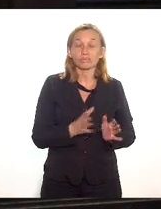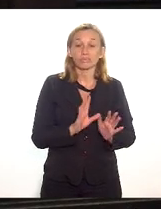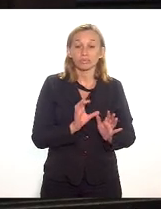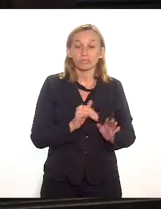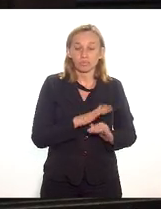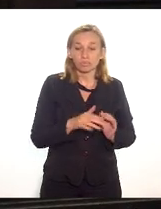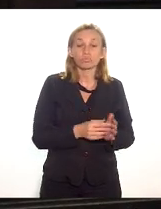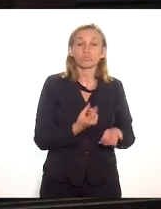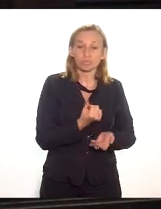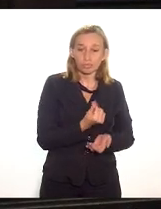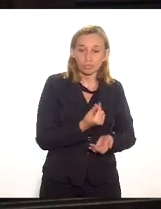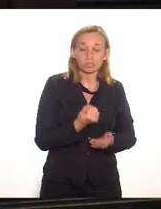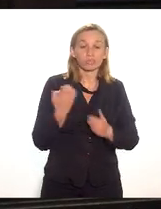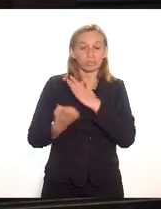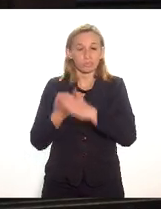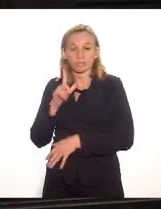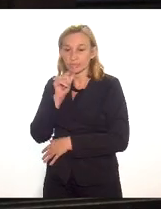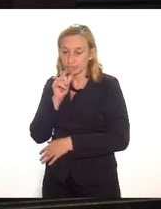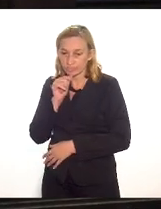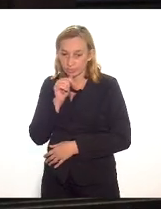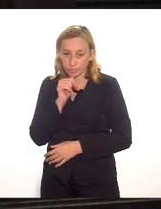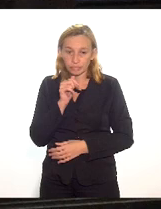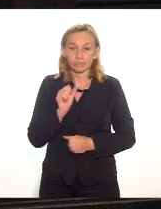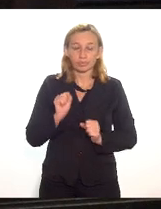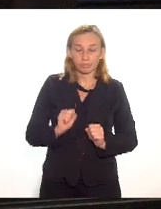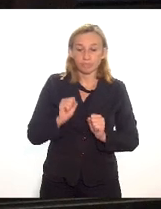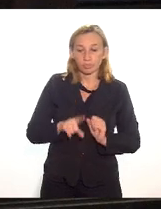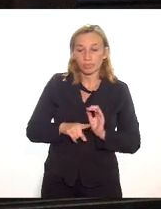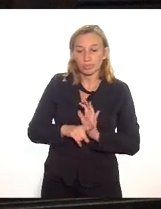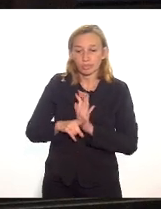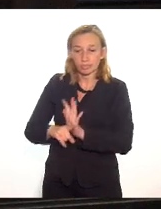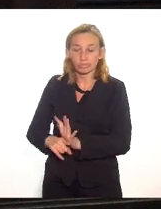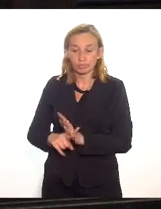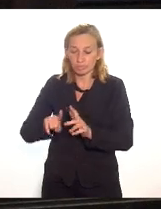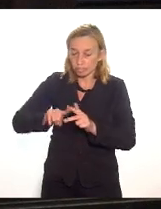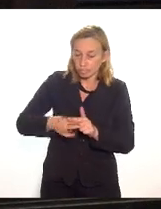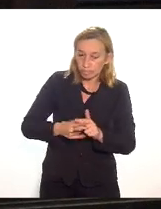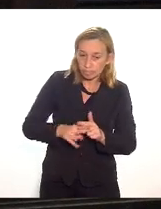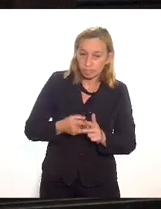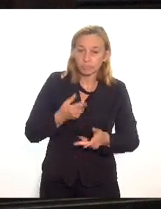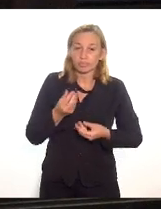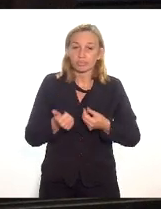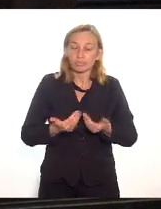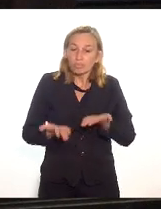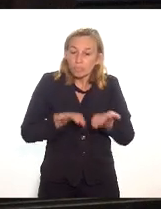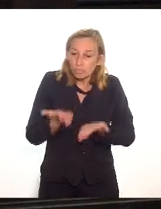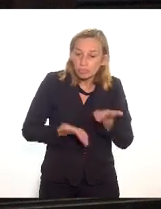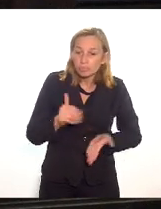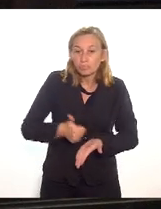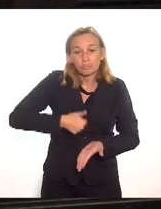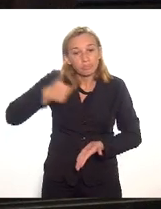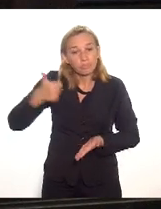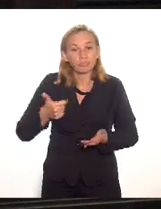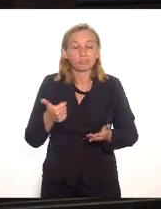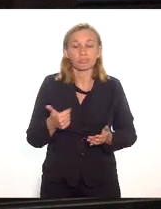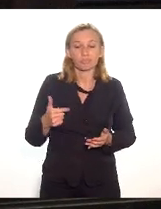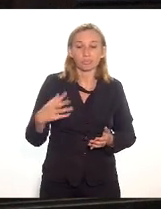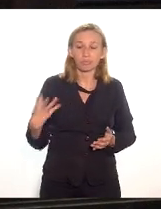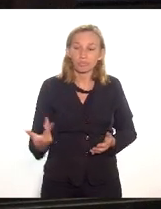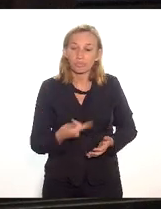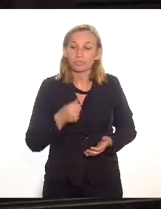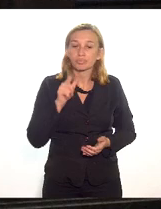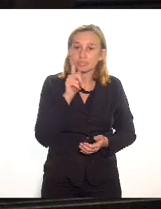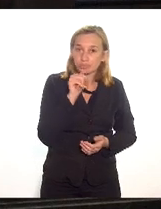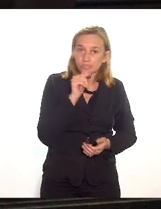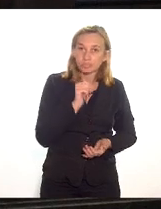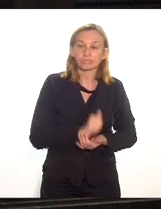própria operação, para termos mais estações de tratamento de água e de esgoto, para cuidarmos melhor dos mananciais, onde a SEDAI faz a captação da